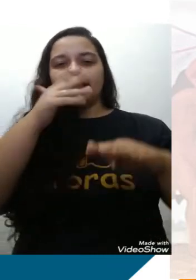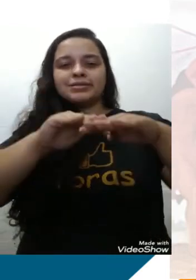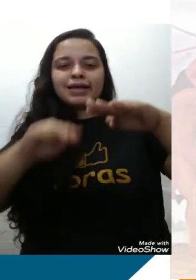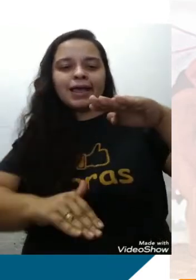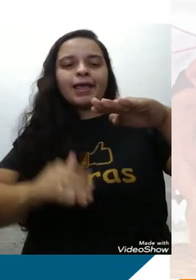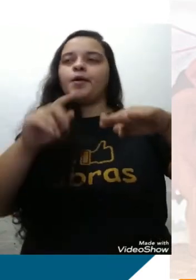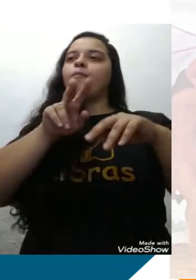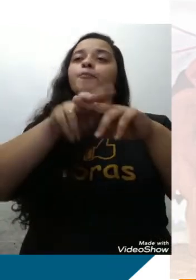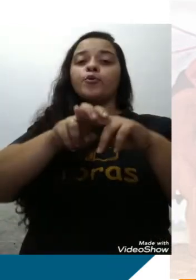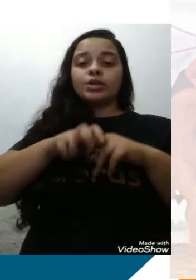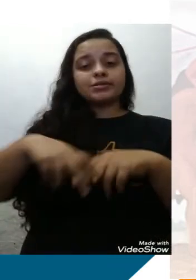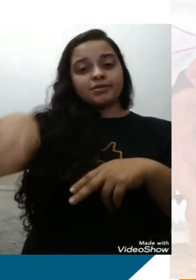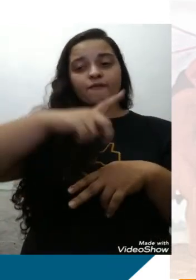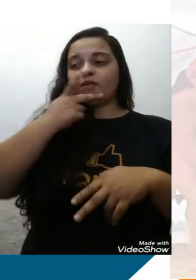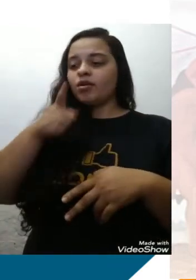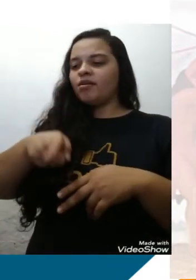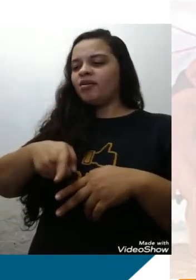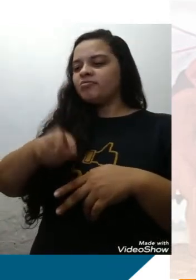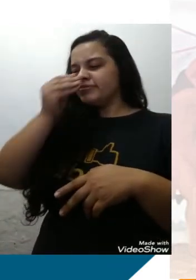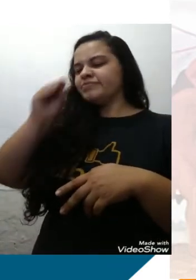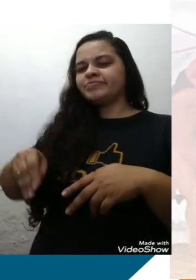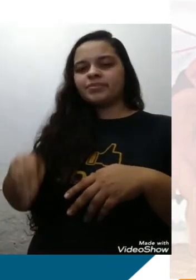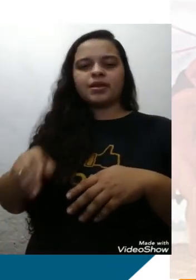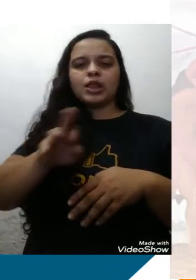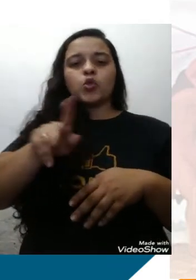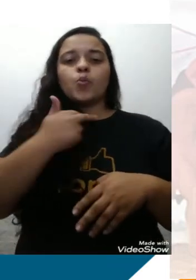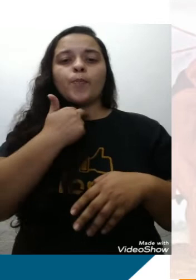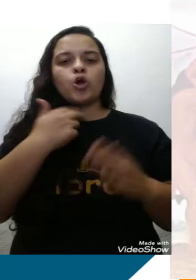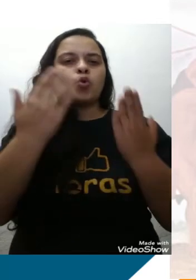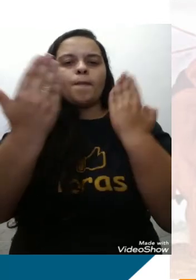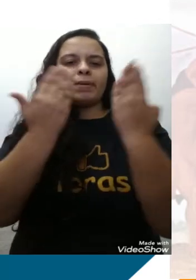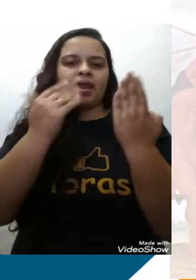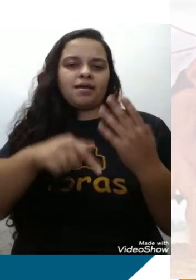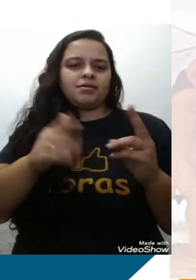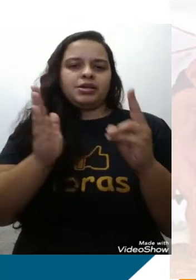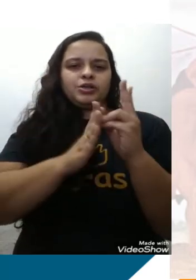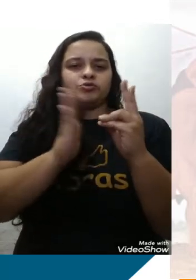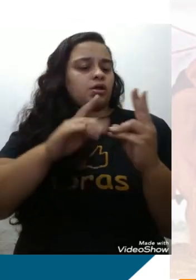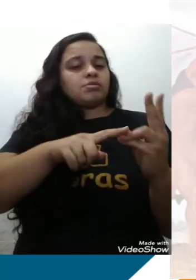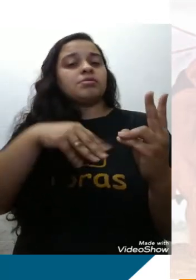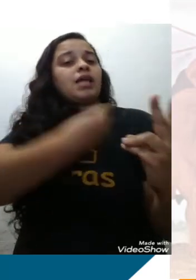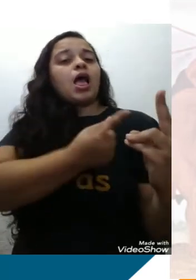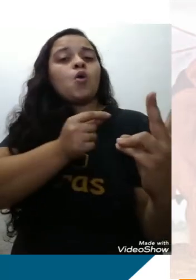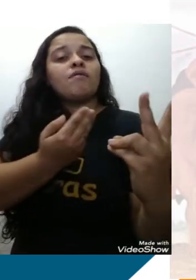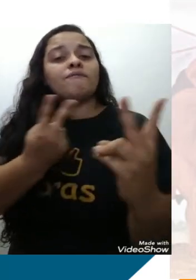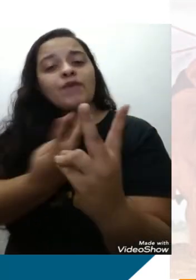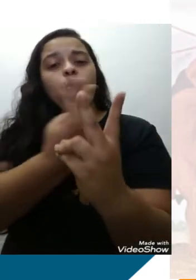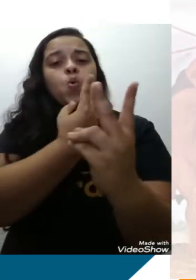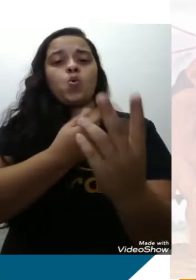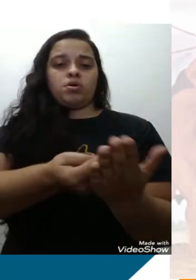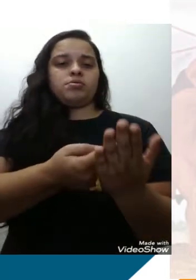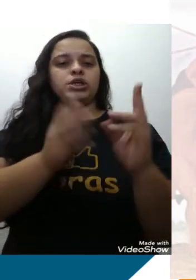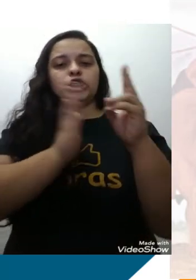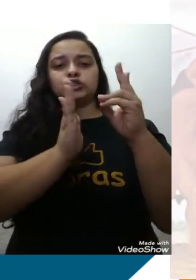lugar inferior quando é comparado a outras sociedades. Mas a gente sequer deveria estar comparando eles a outras sociedades, né? Na verdade, a gente tem que valorizar o que